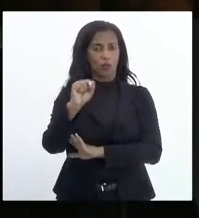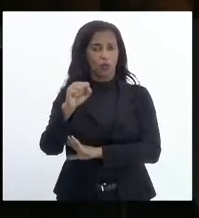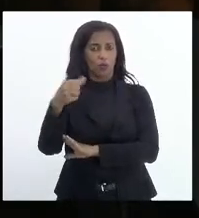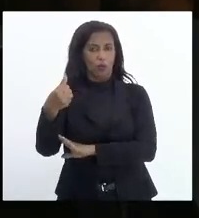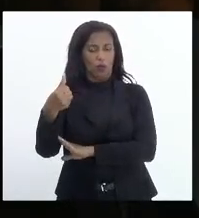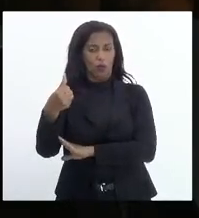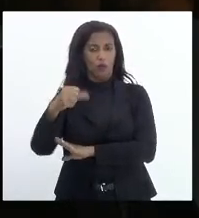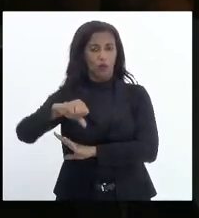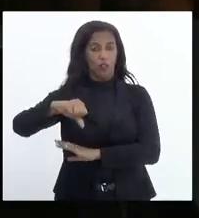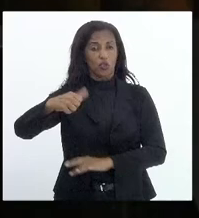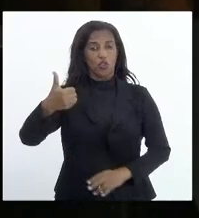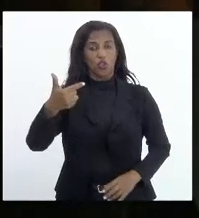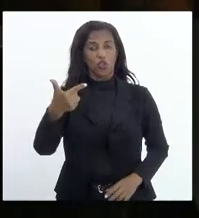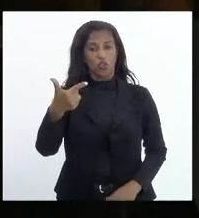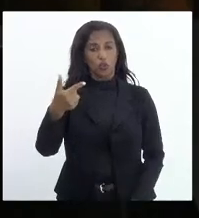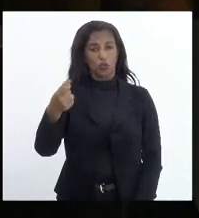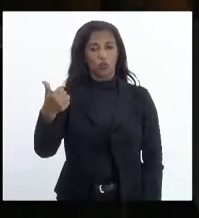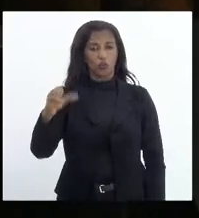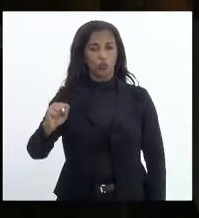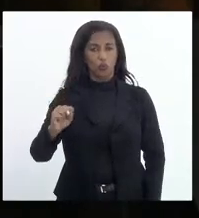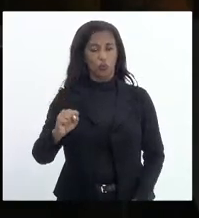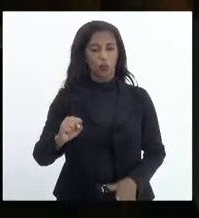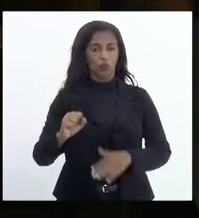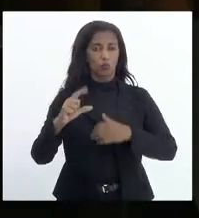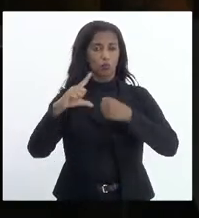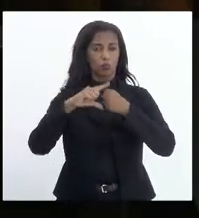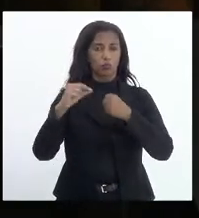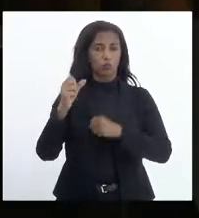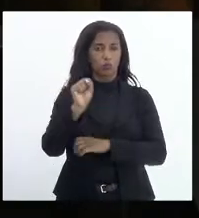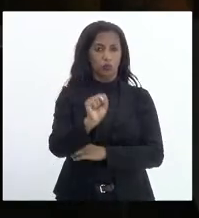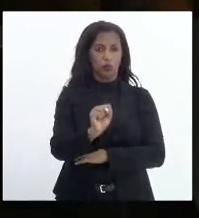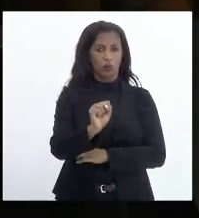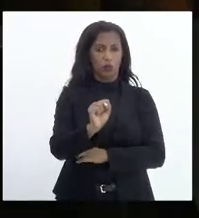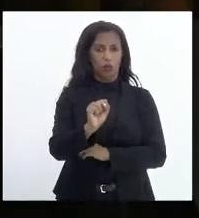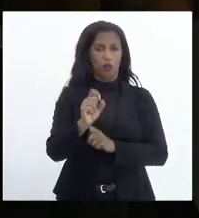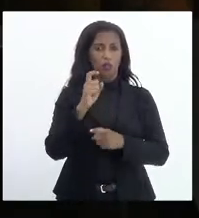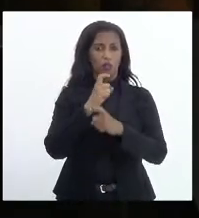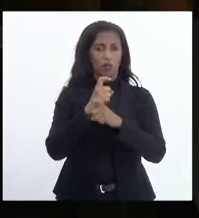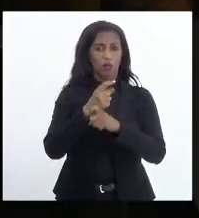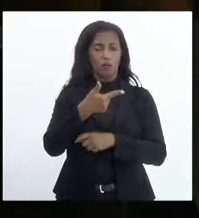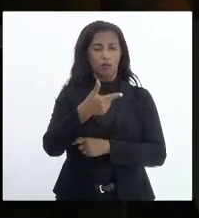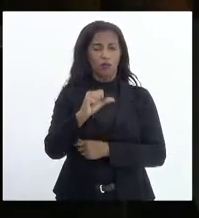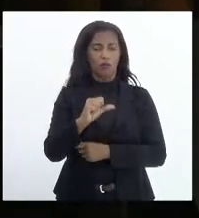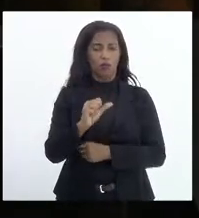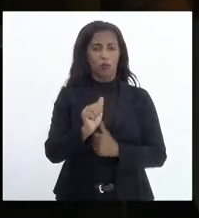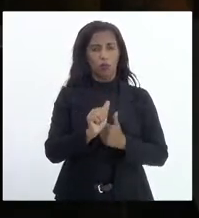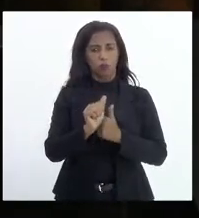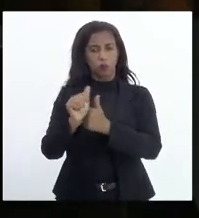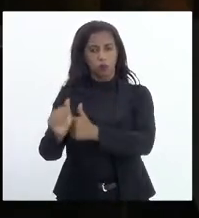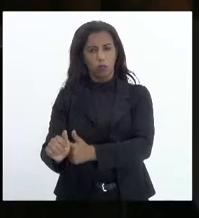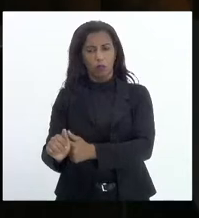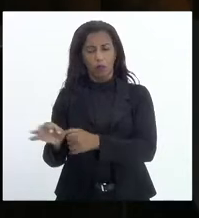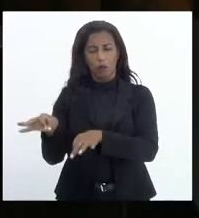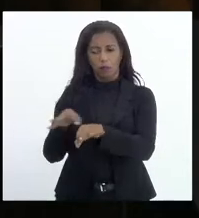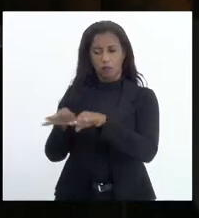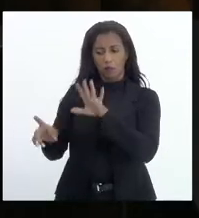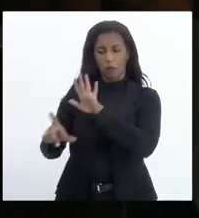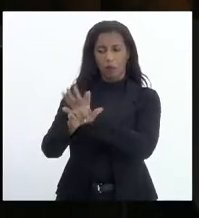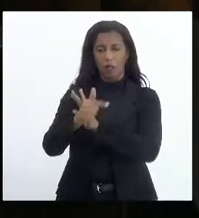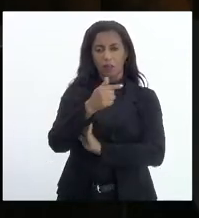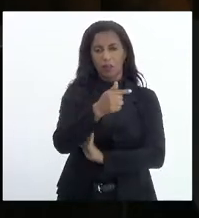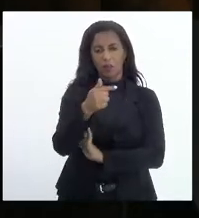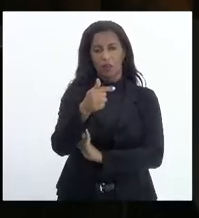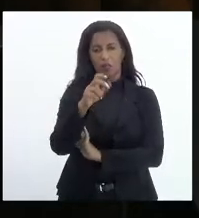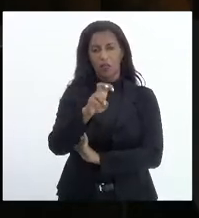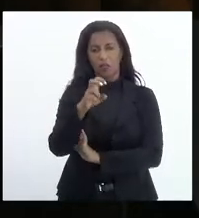18 artigo 8º inciso 29 acompanharam a implantação da lei